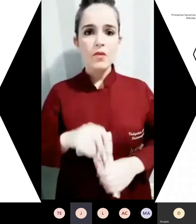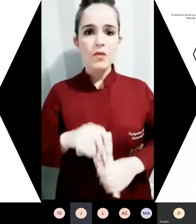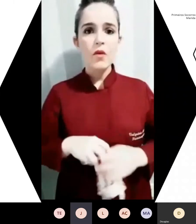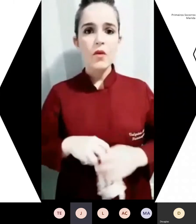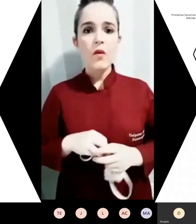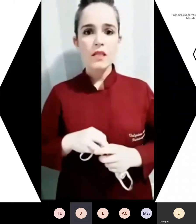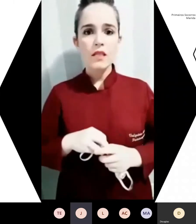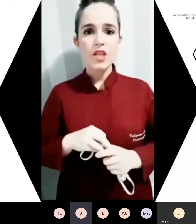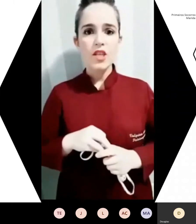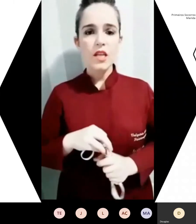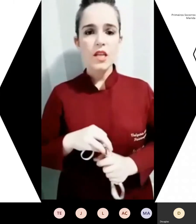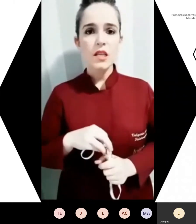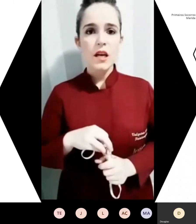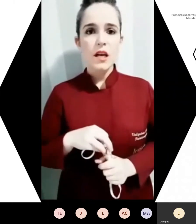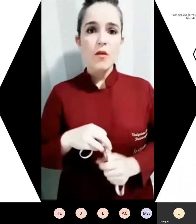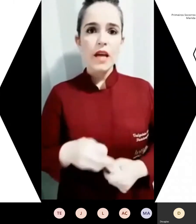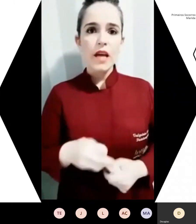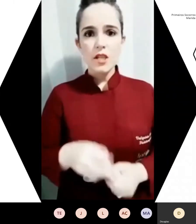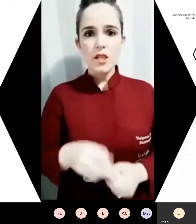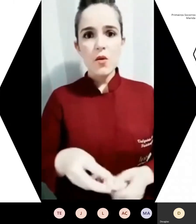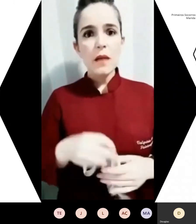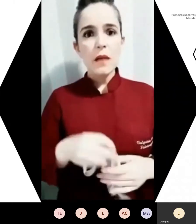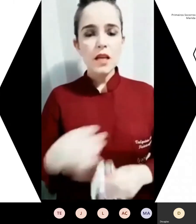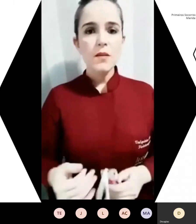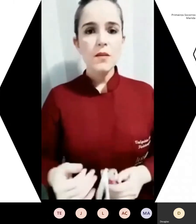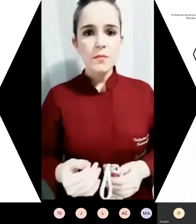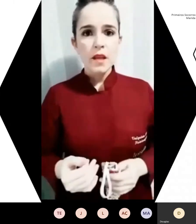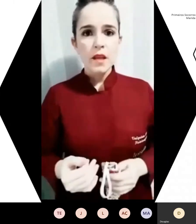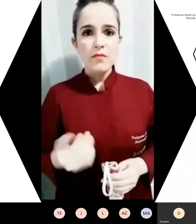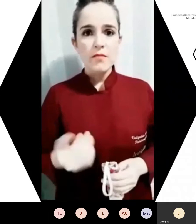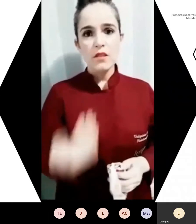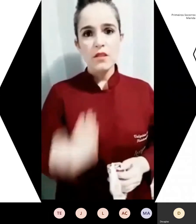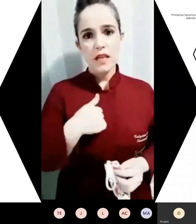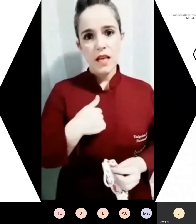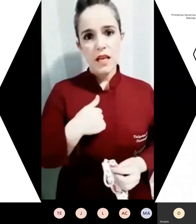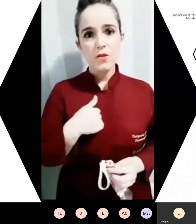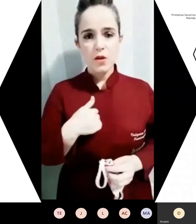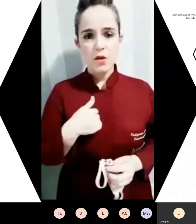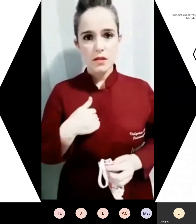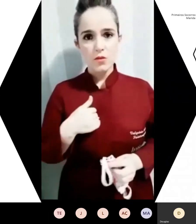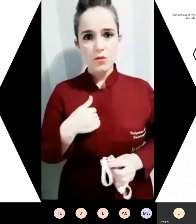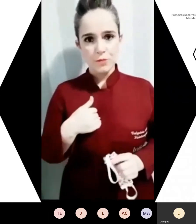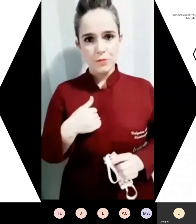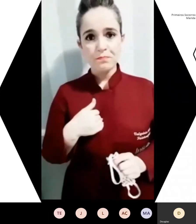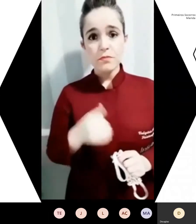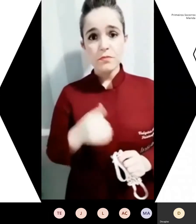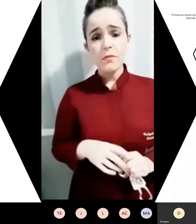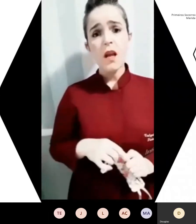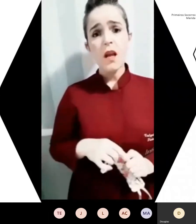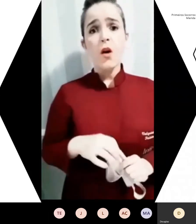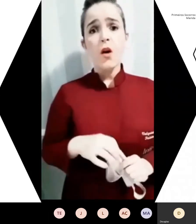qualquer vírus, qualquer coisa que esteja, qualquer agente que contamine que possa trazer risco à nossa